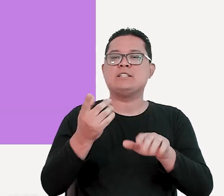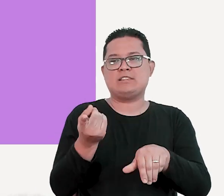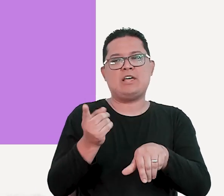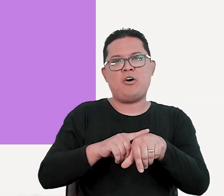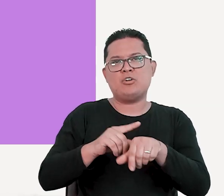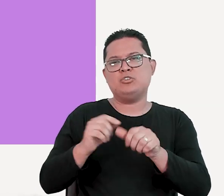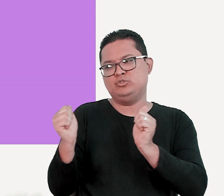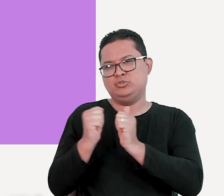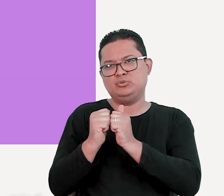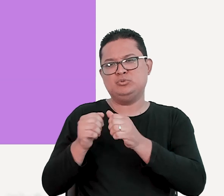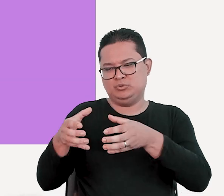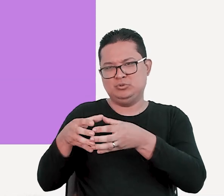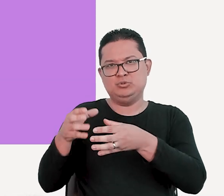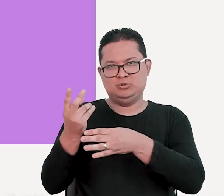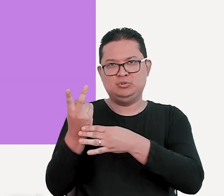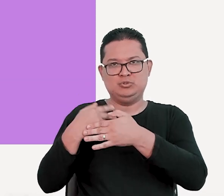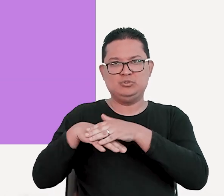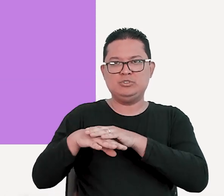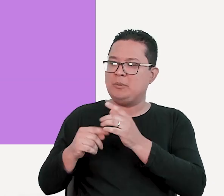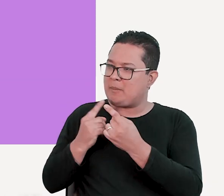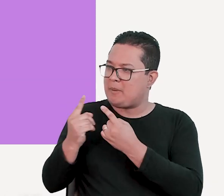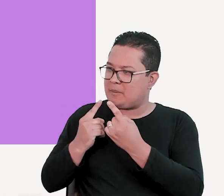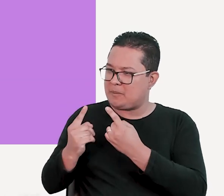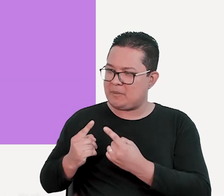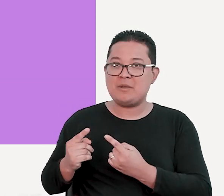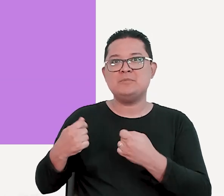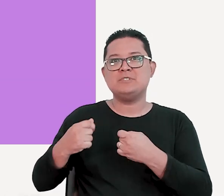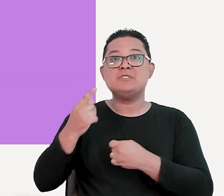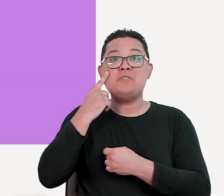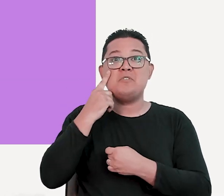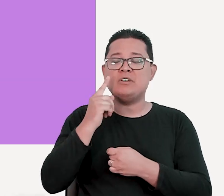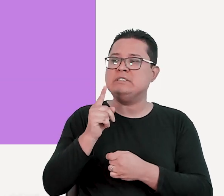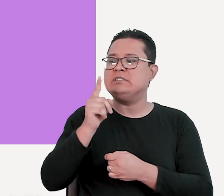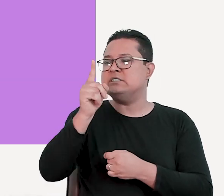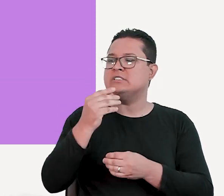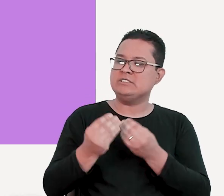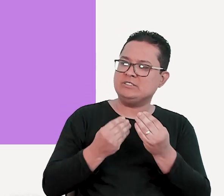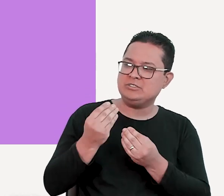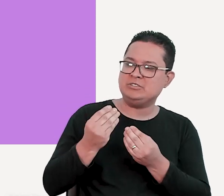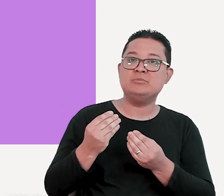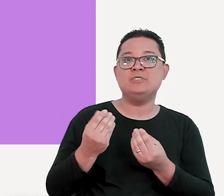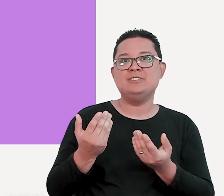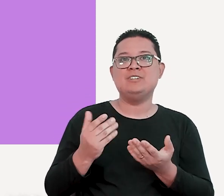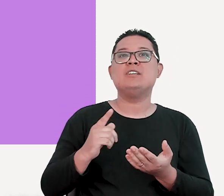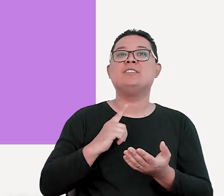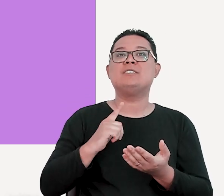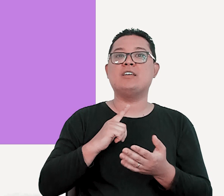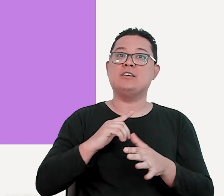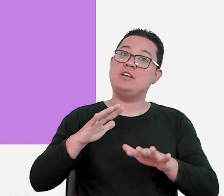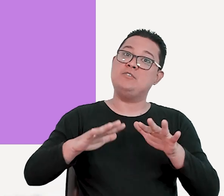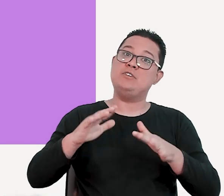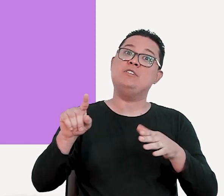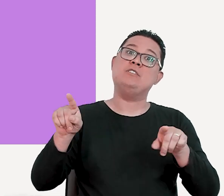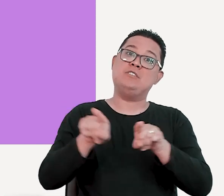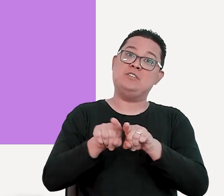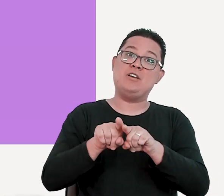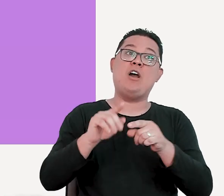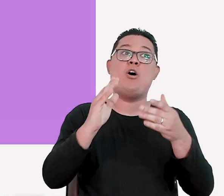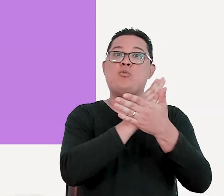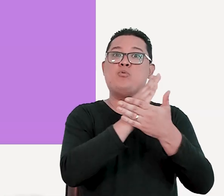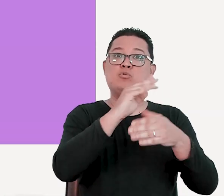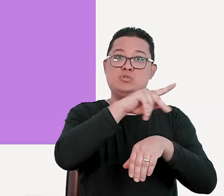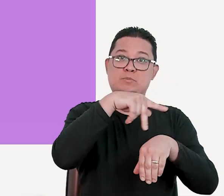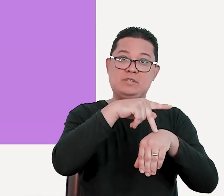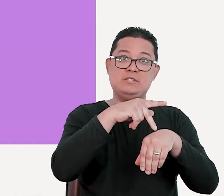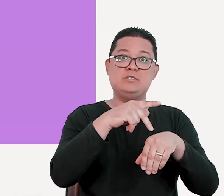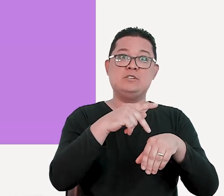Alemanha. Porque é muito grande a empresa, tem muitos produtos, tem alguns que não podem, em alguns países não são permitidos, que nem aqui